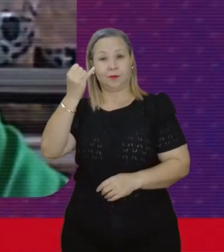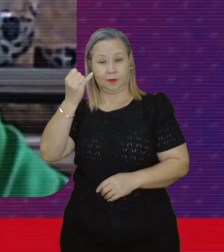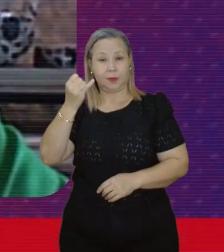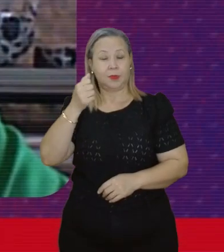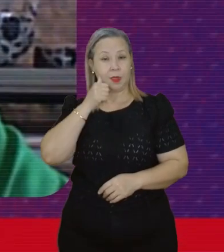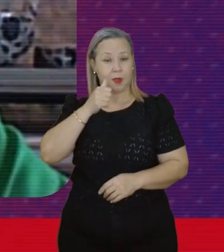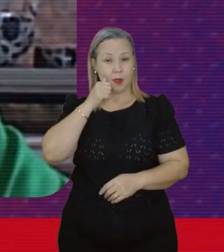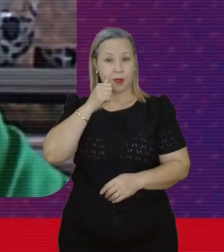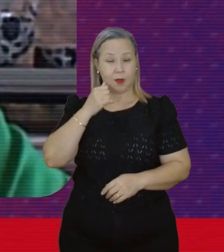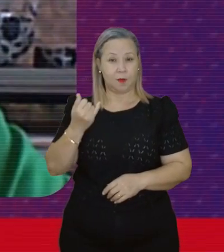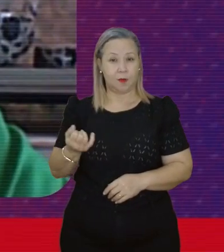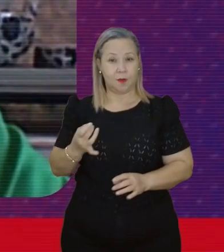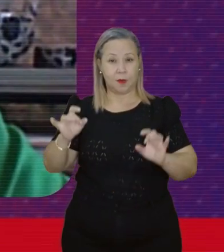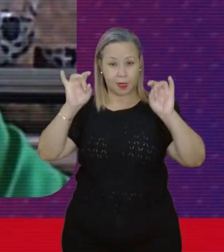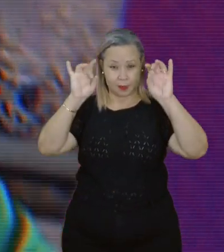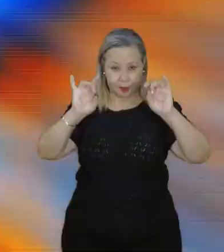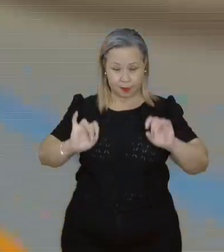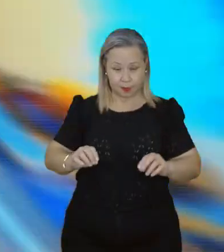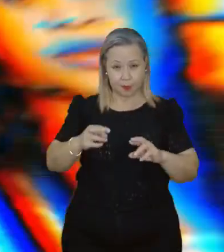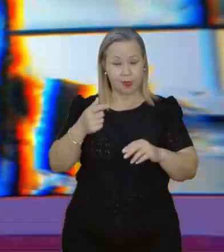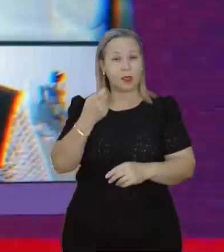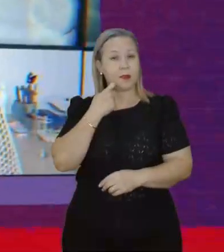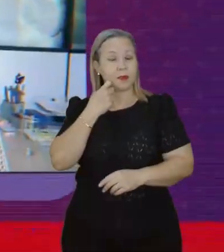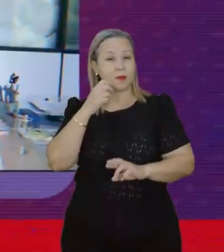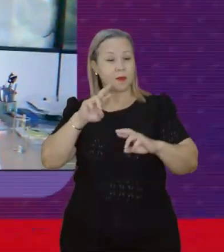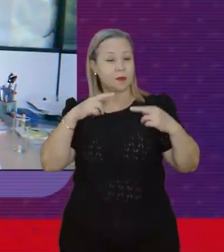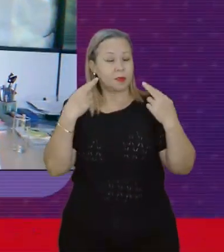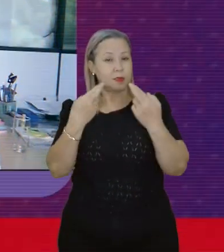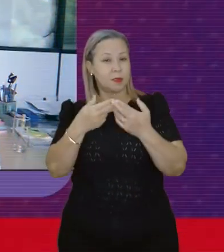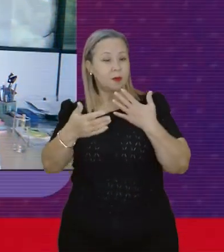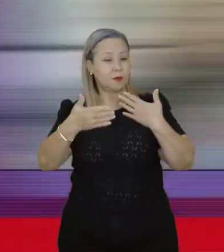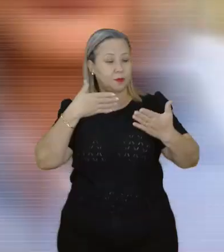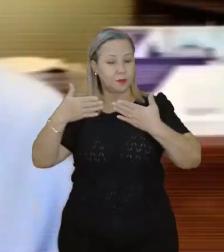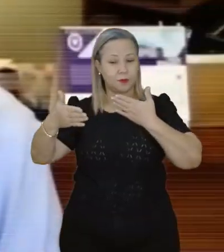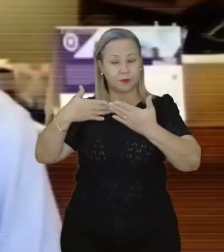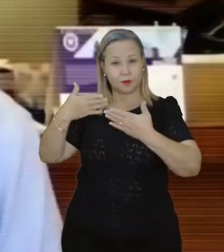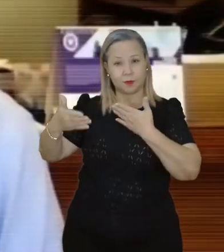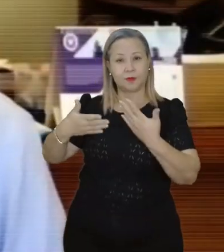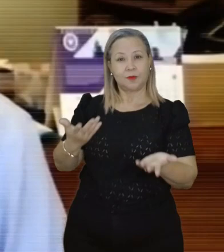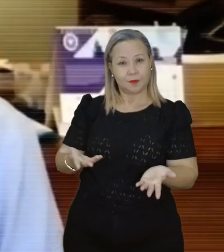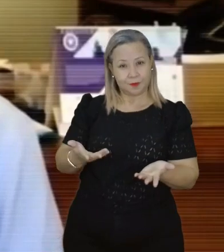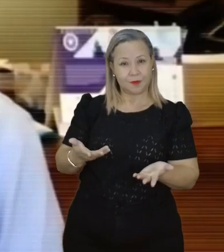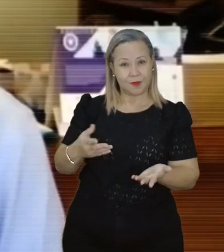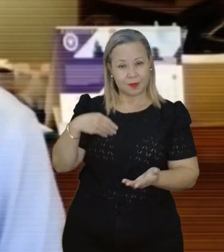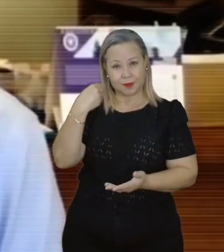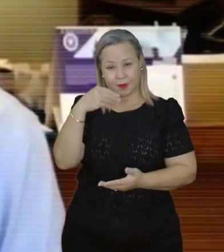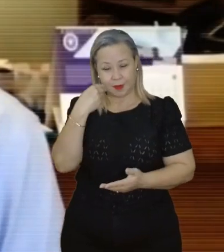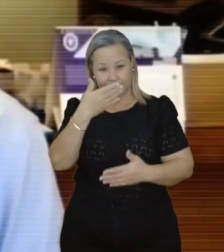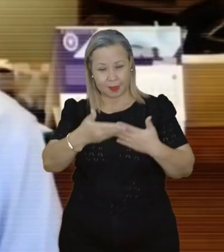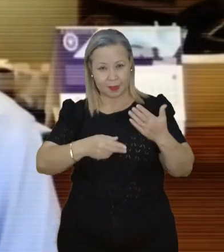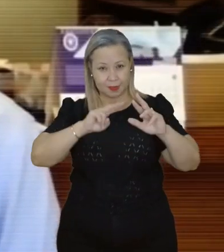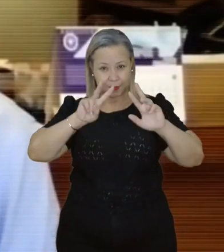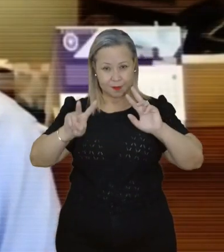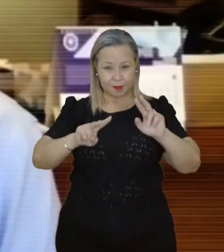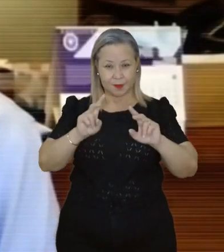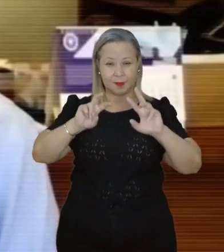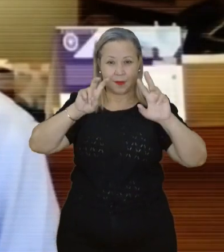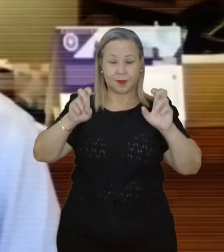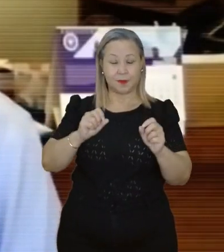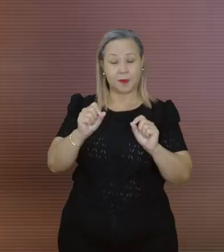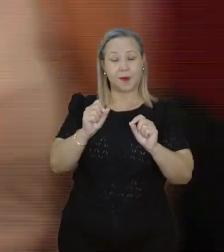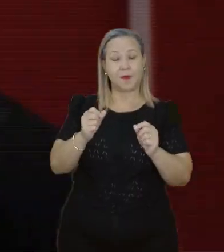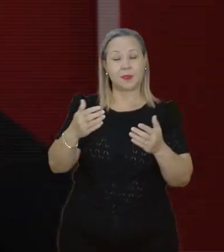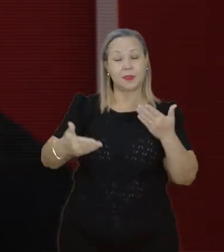Às sextas-feiras, elas se reúnem em uma roda de conversa para trocar experiências e visões sobre o assunto. E para mostrar que engajamento político